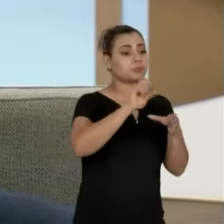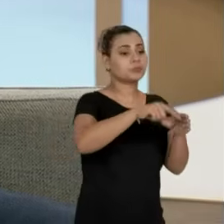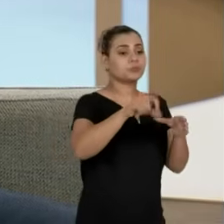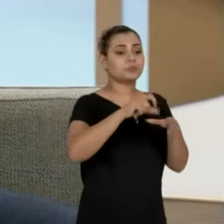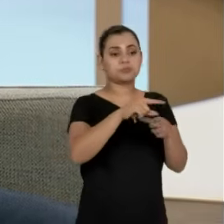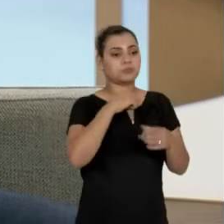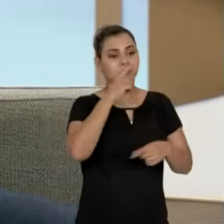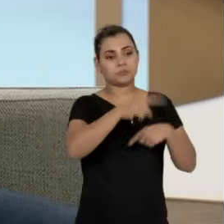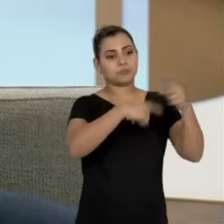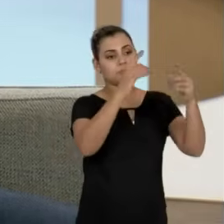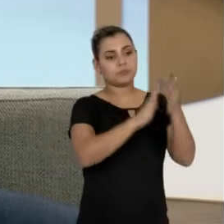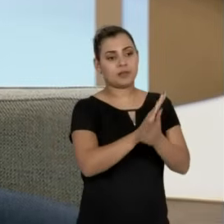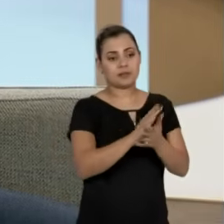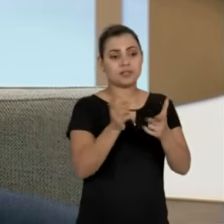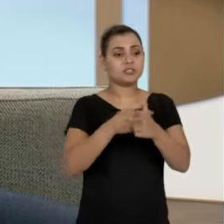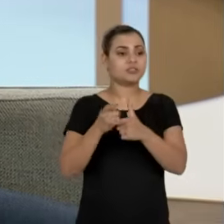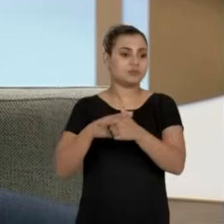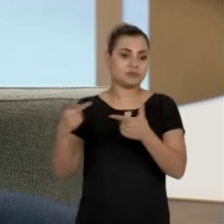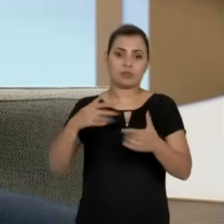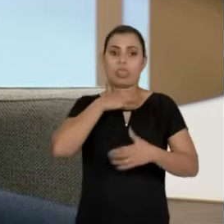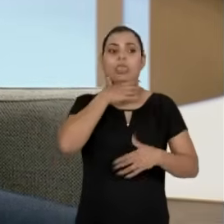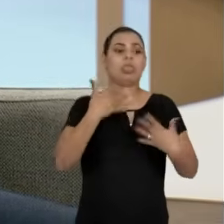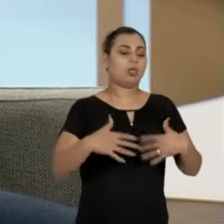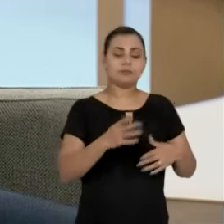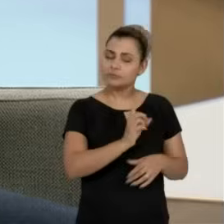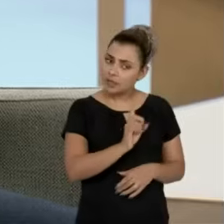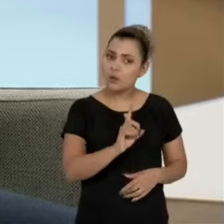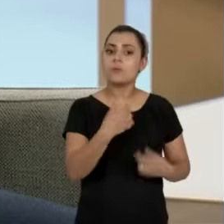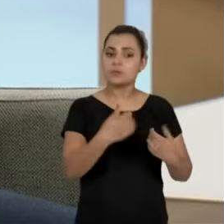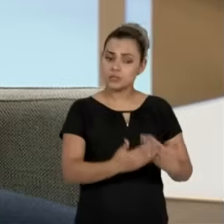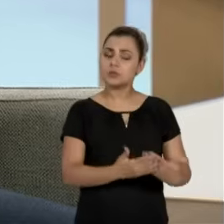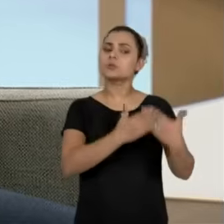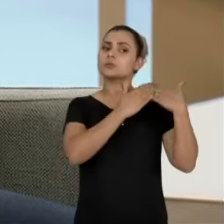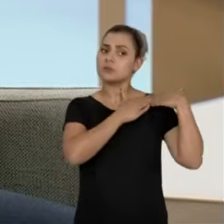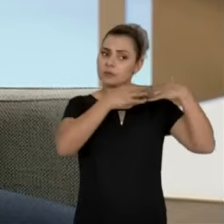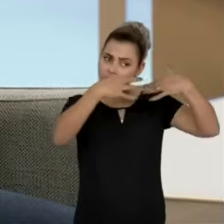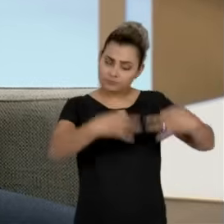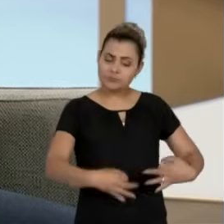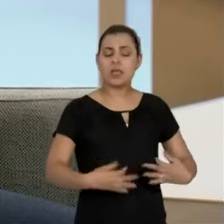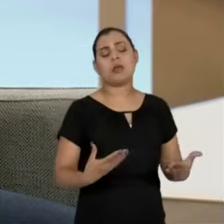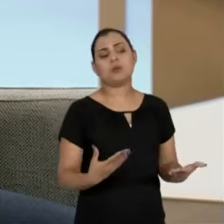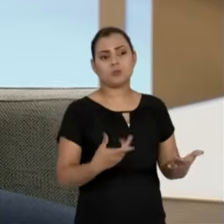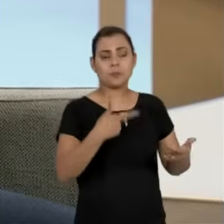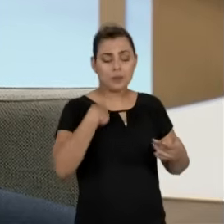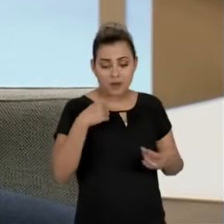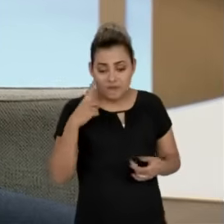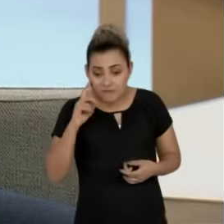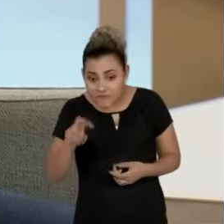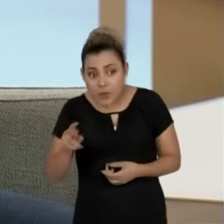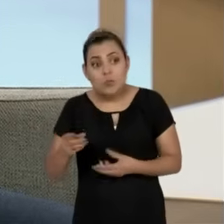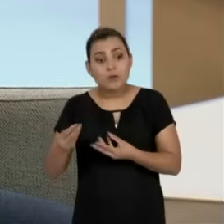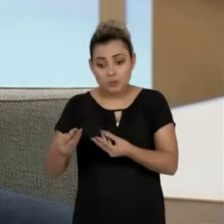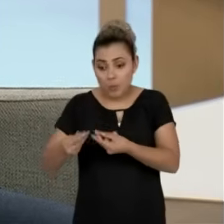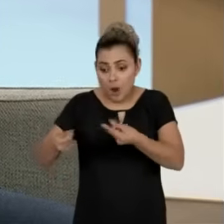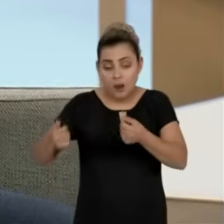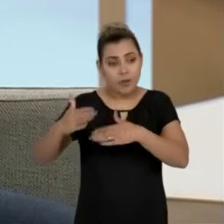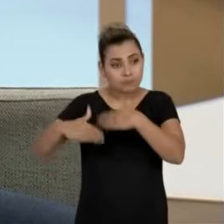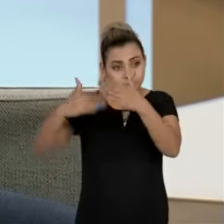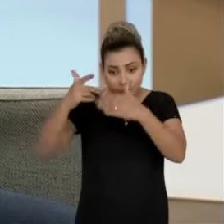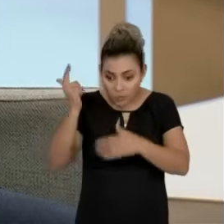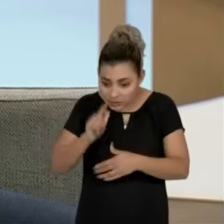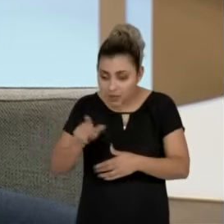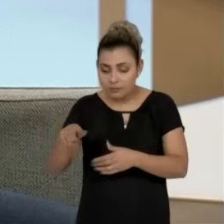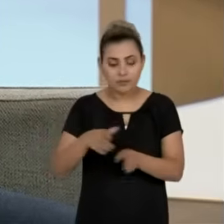dá certo, fica inadimplente. Não pode. Então, você tem que ter uma responsabilidade de desenvolver e aquilo que funciona, aí você vai repassando em larga